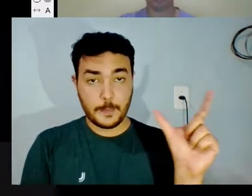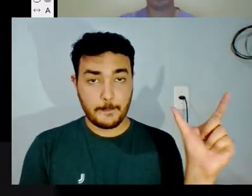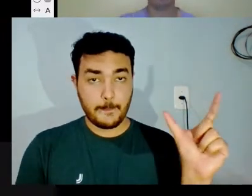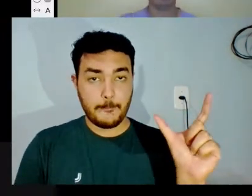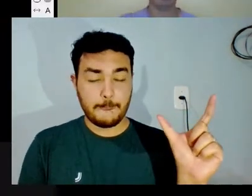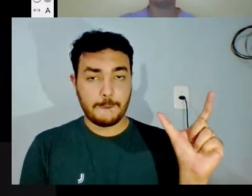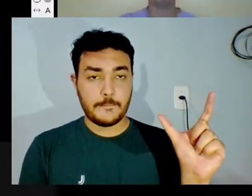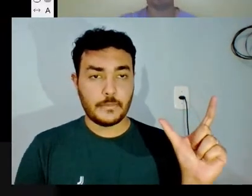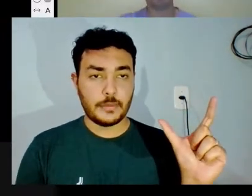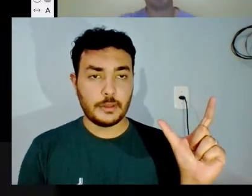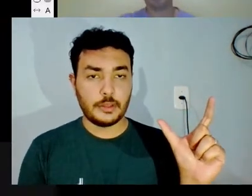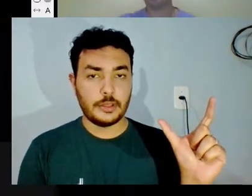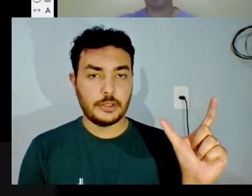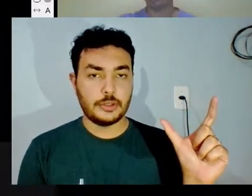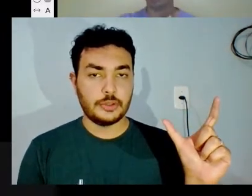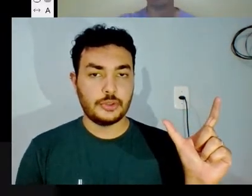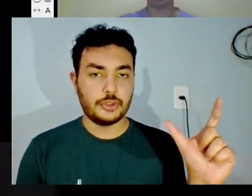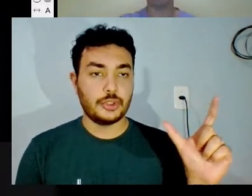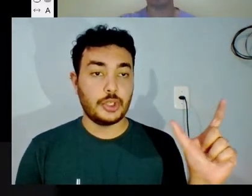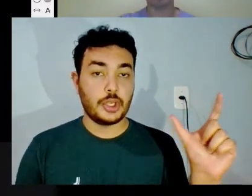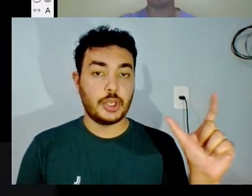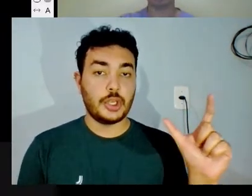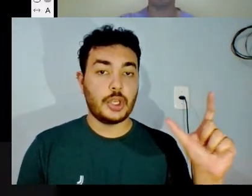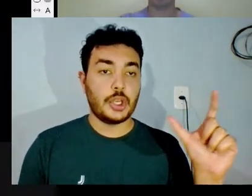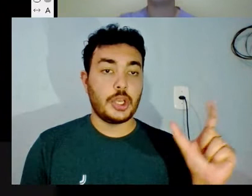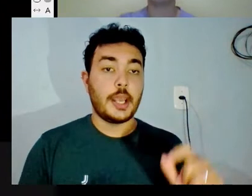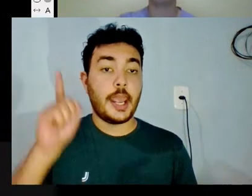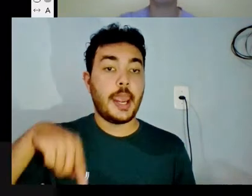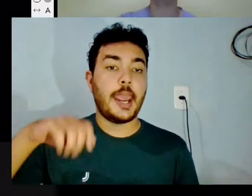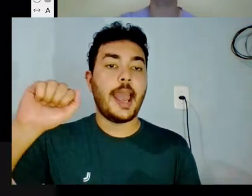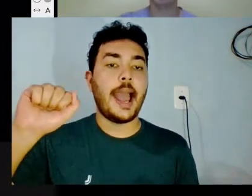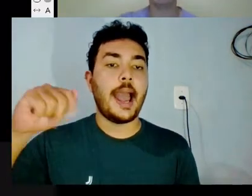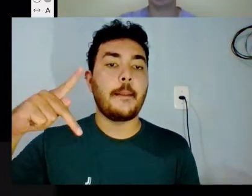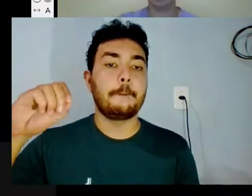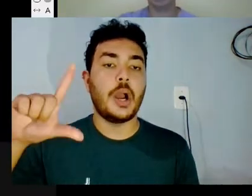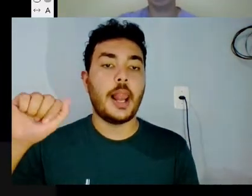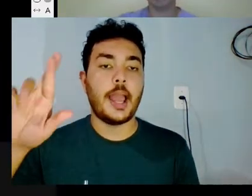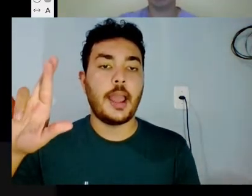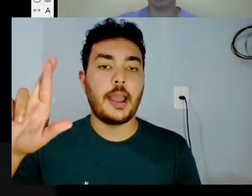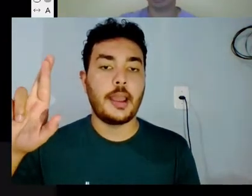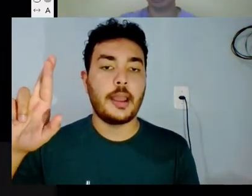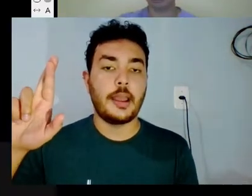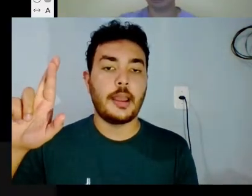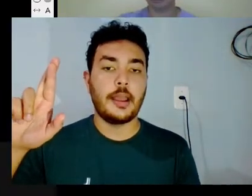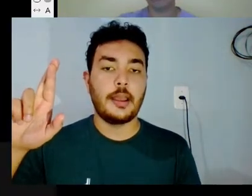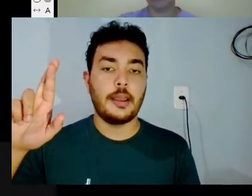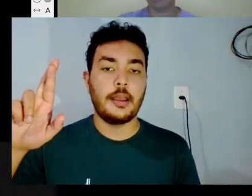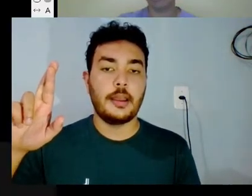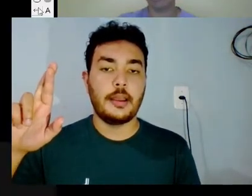covalente apolar, né, não polar, porque os átomos têm a mesma eletronegatividade, são átomos iguais, essa aqui, ó, a influência dela